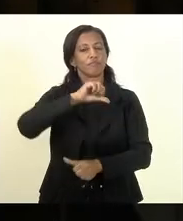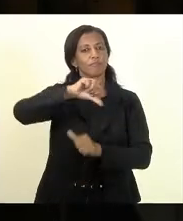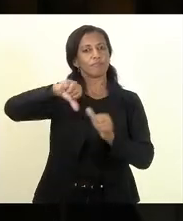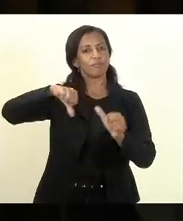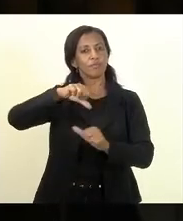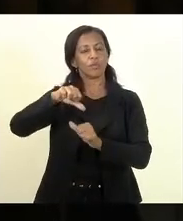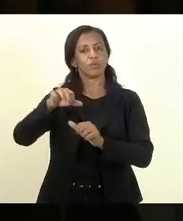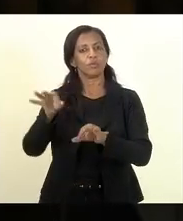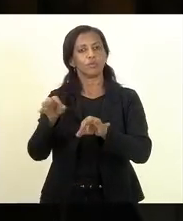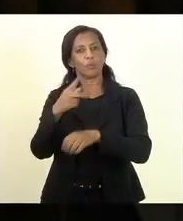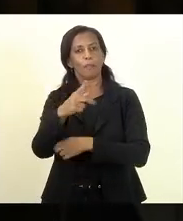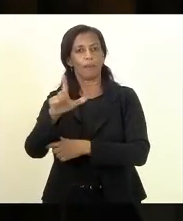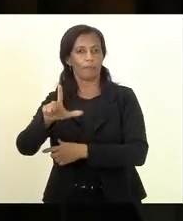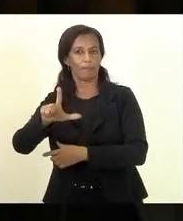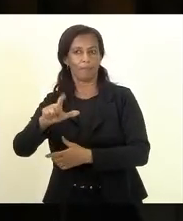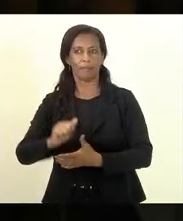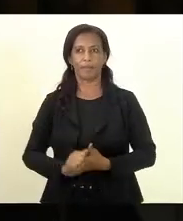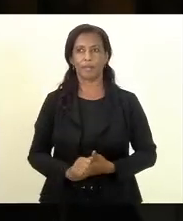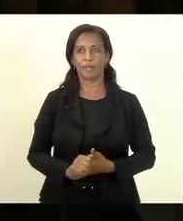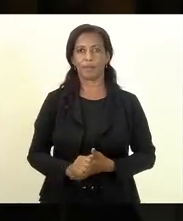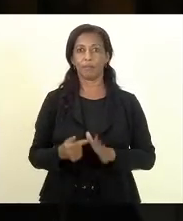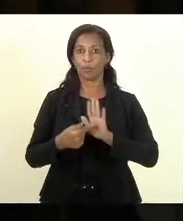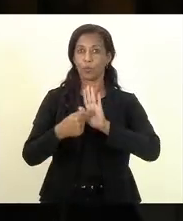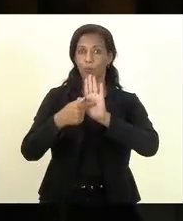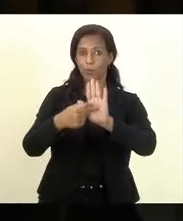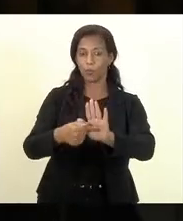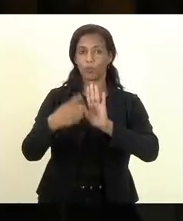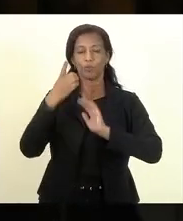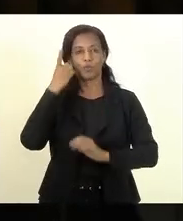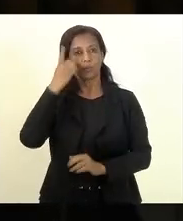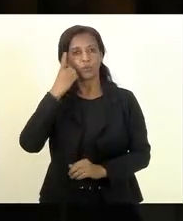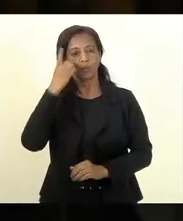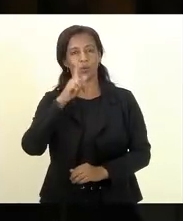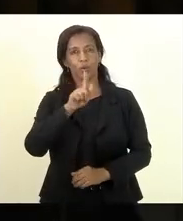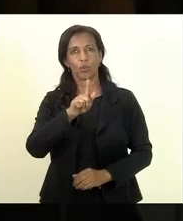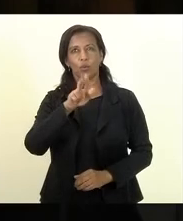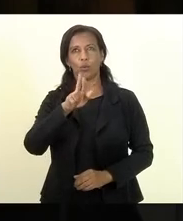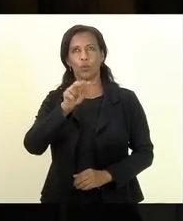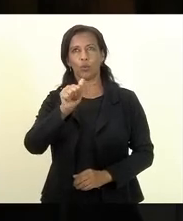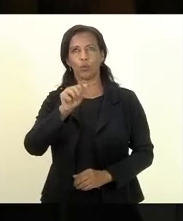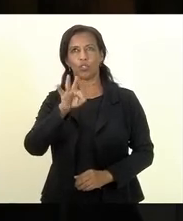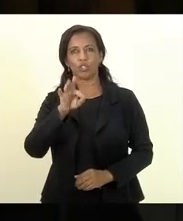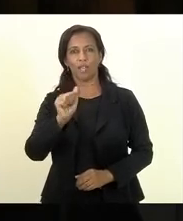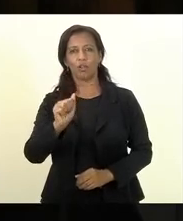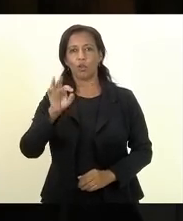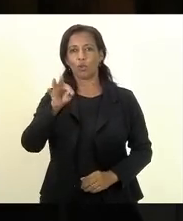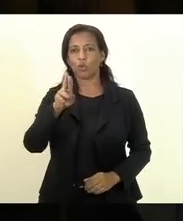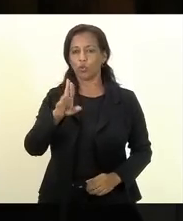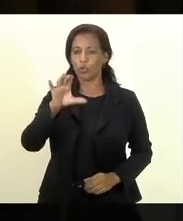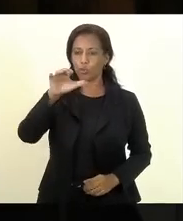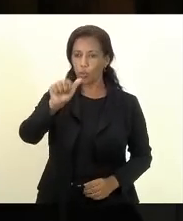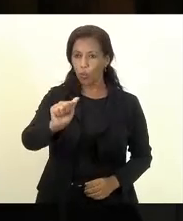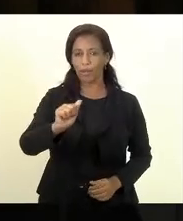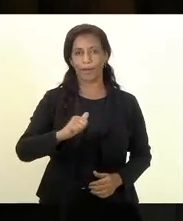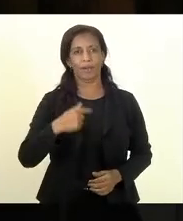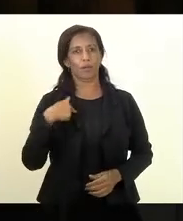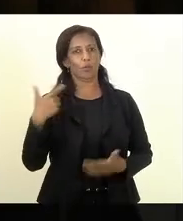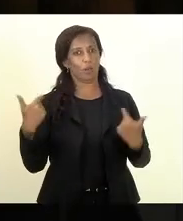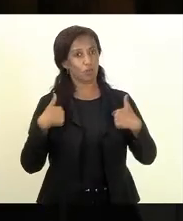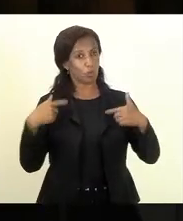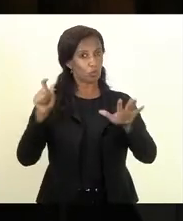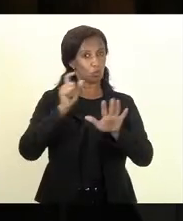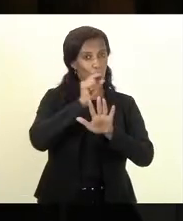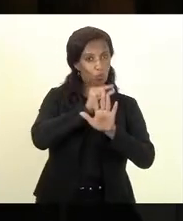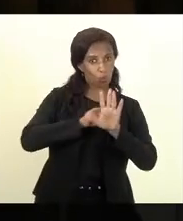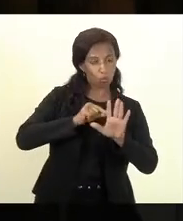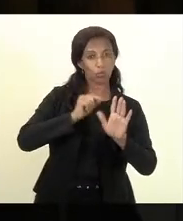projeto de lei que foi apresentado pelo deputado Gustavo Tutuca, 278 de 2019, do qual agora eu sou coautor também,